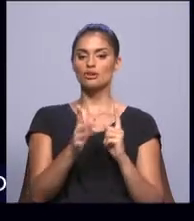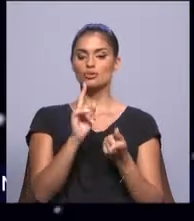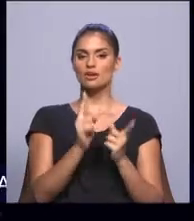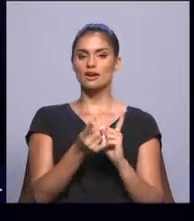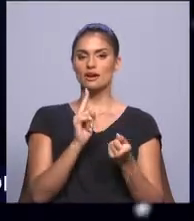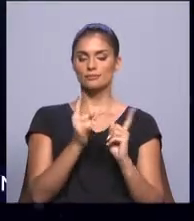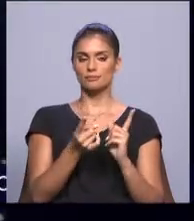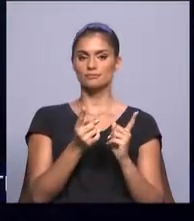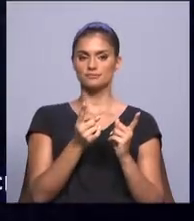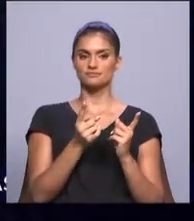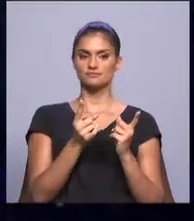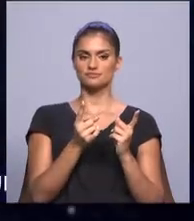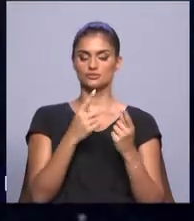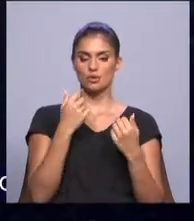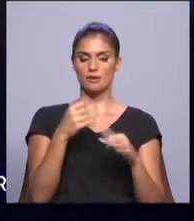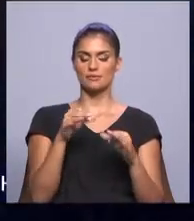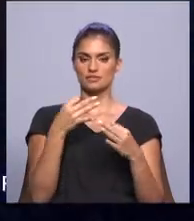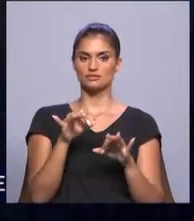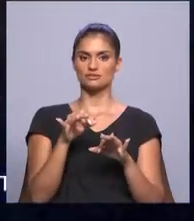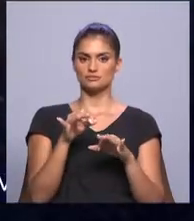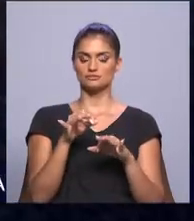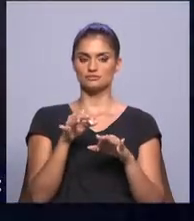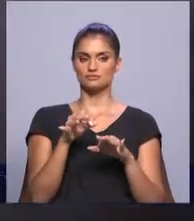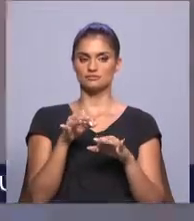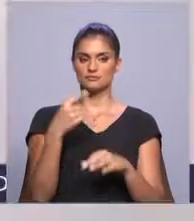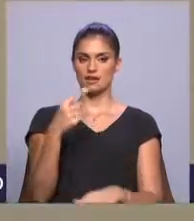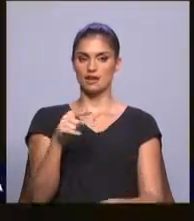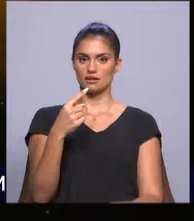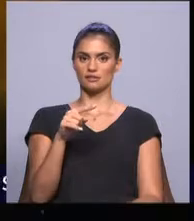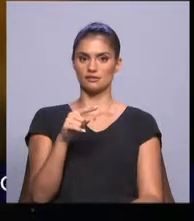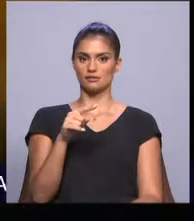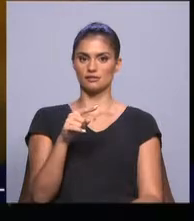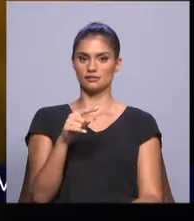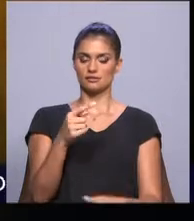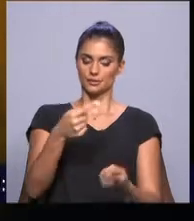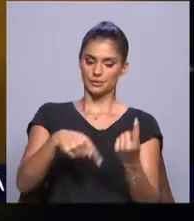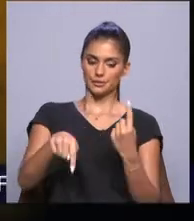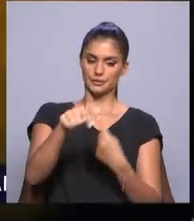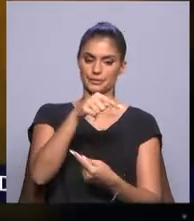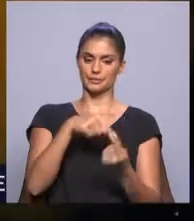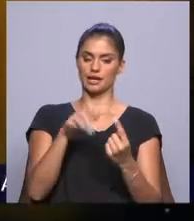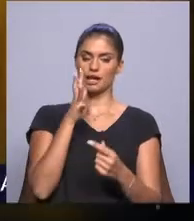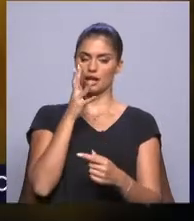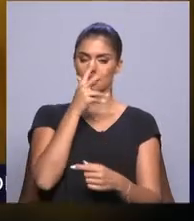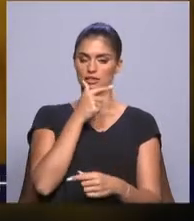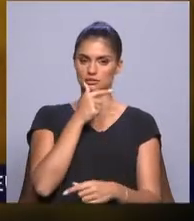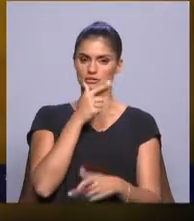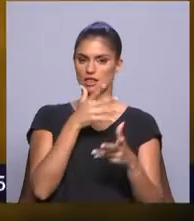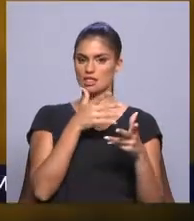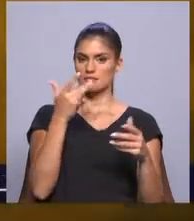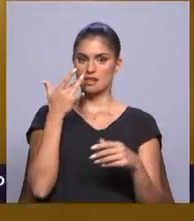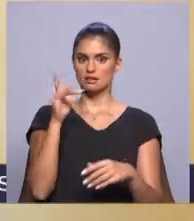buracos negros super maciços? Geralmente um disco, Daniel, muito grande, muito quente, muito